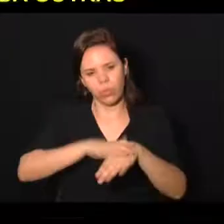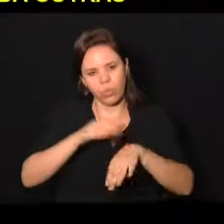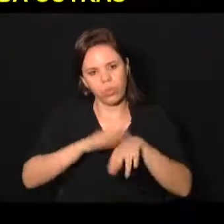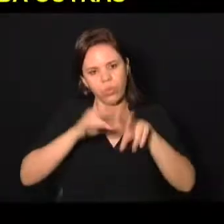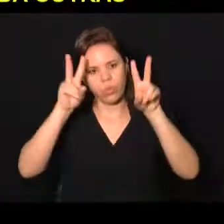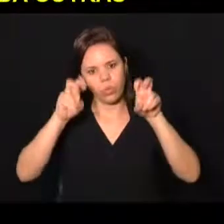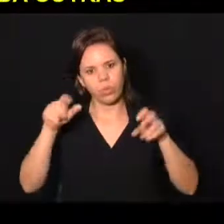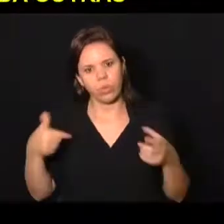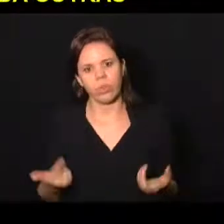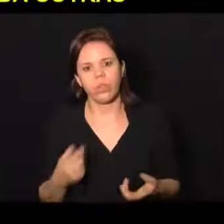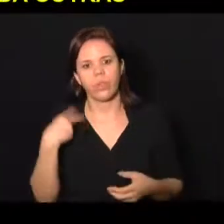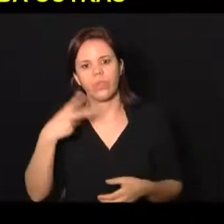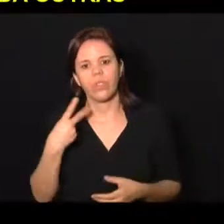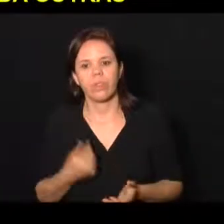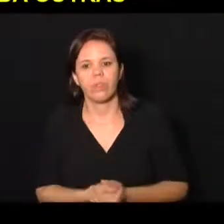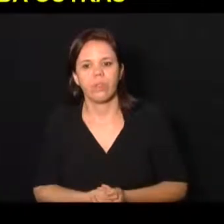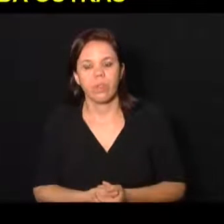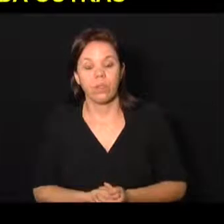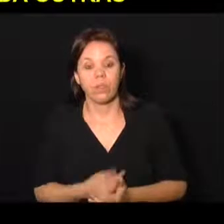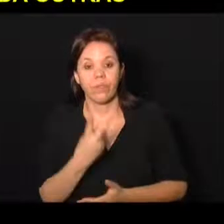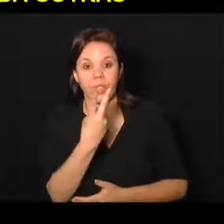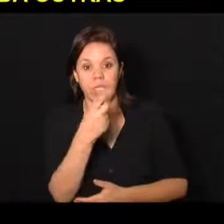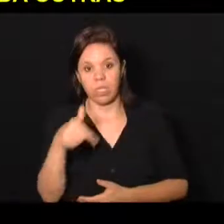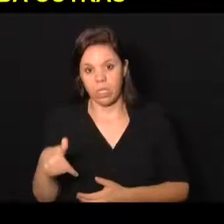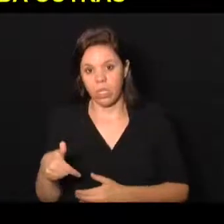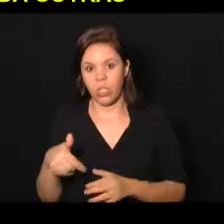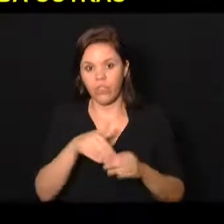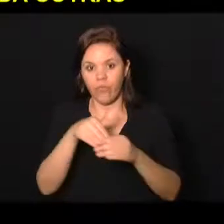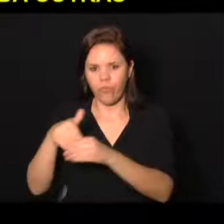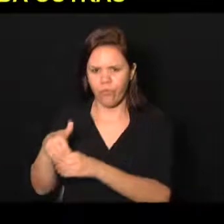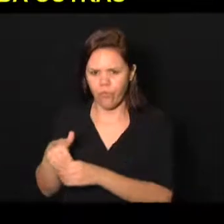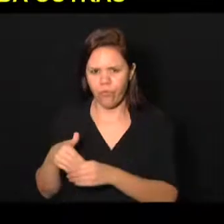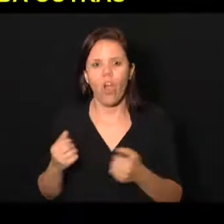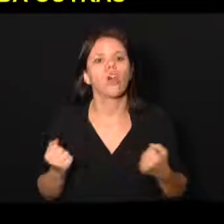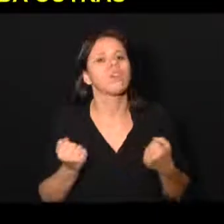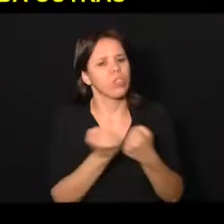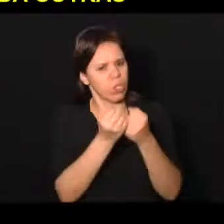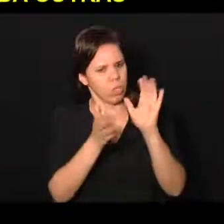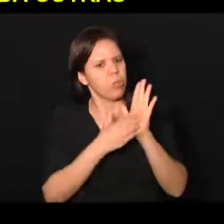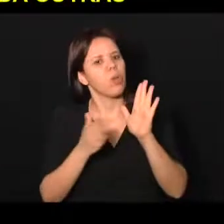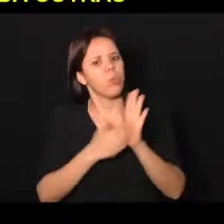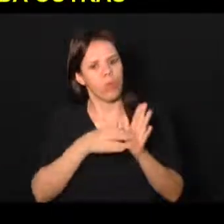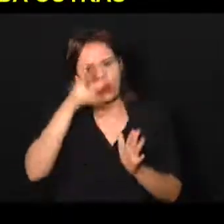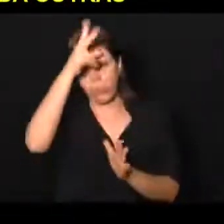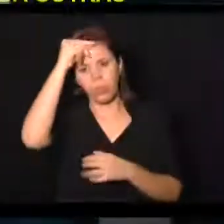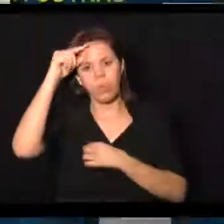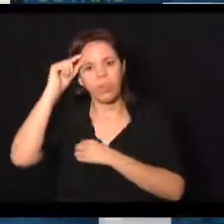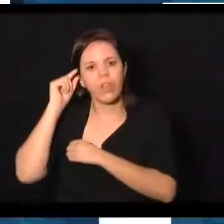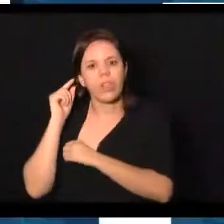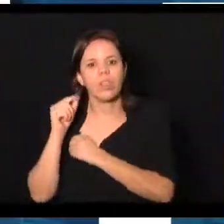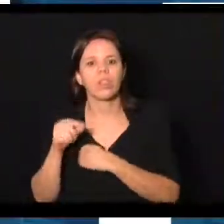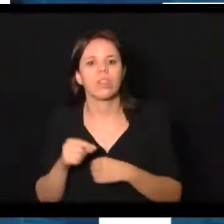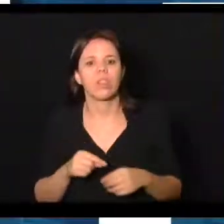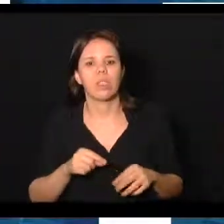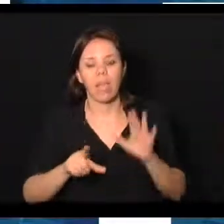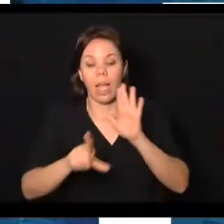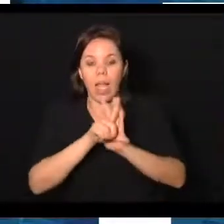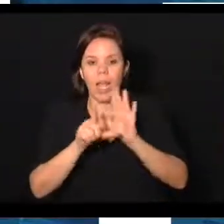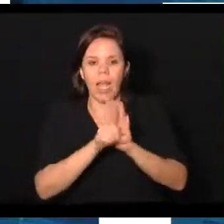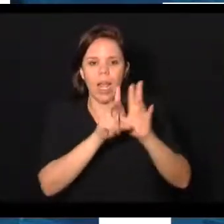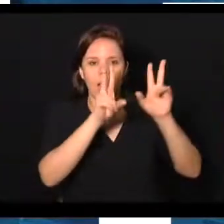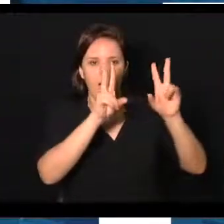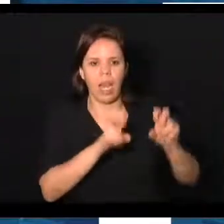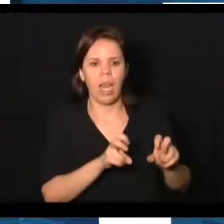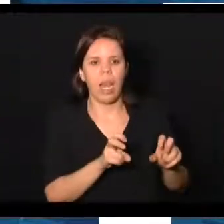uma de autoria do vereador. Com 27 votos favoráveis, a proposta do prefeito, apelidada de Lei do Puxadinho,